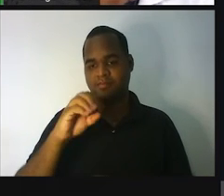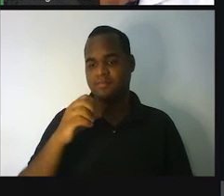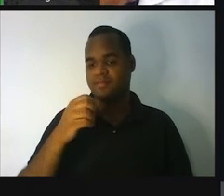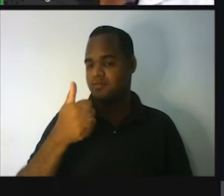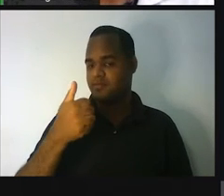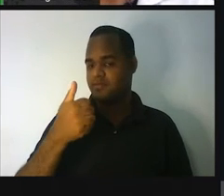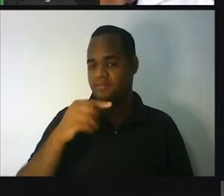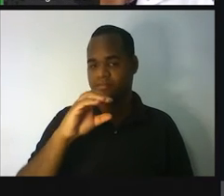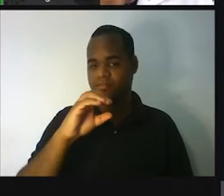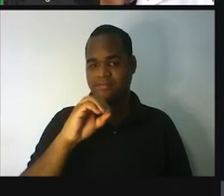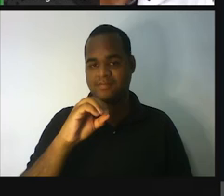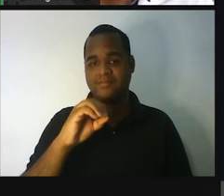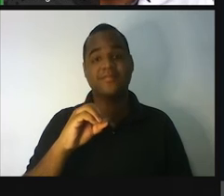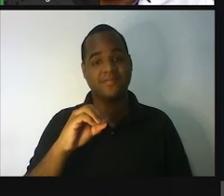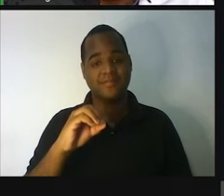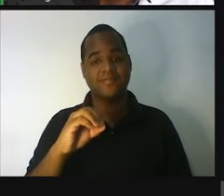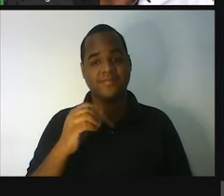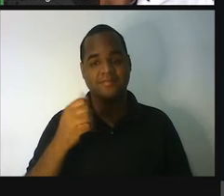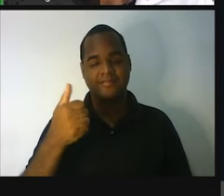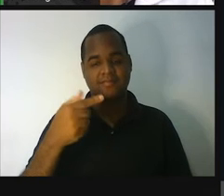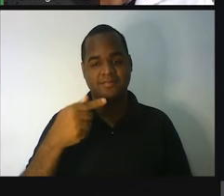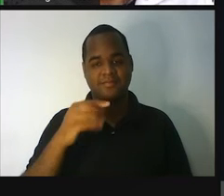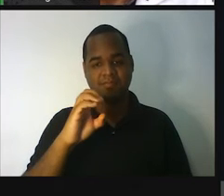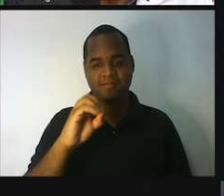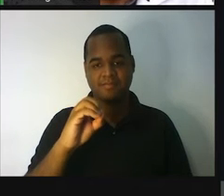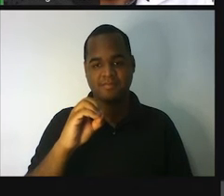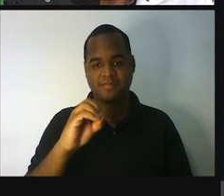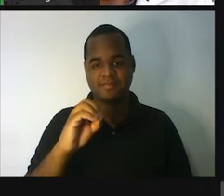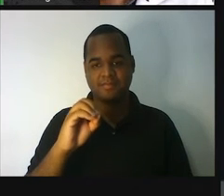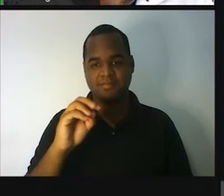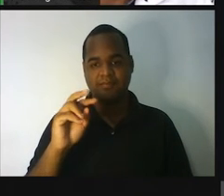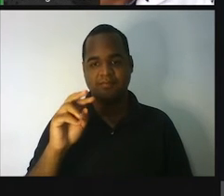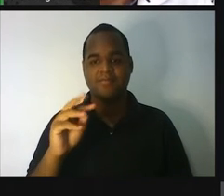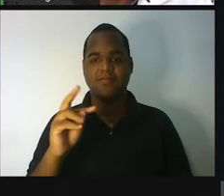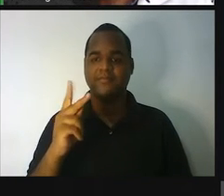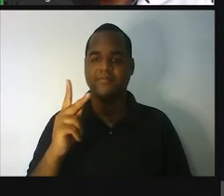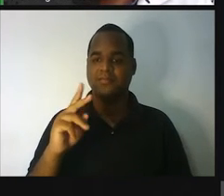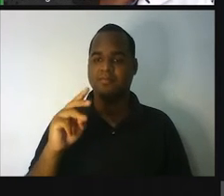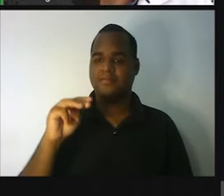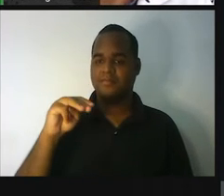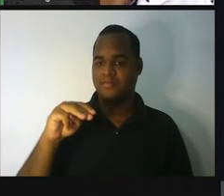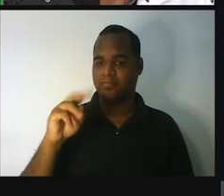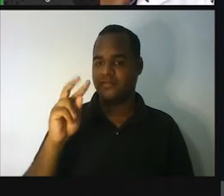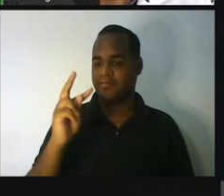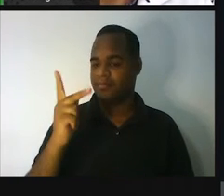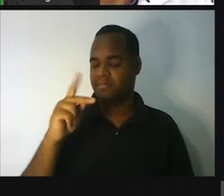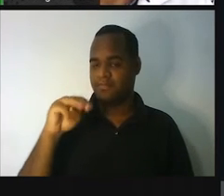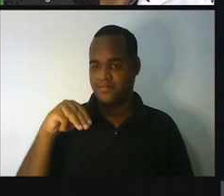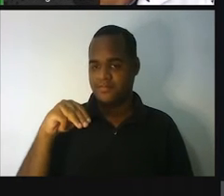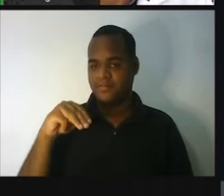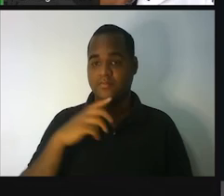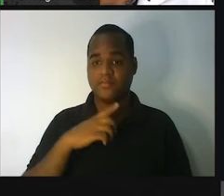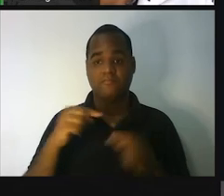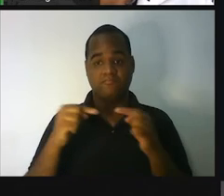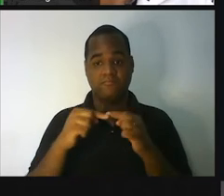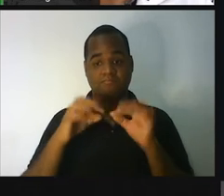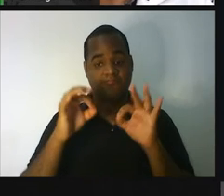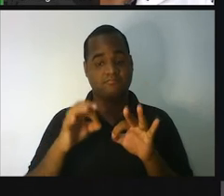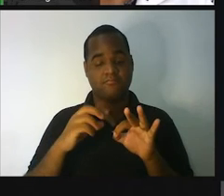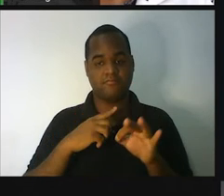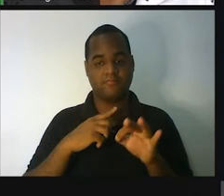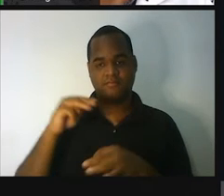70 isso são 170 e pó a gente ainda não chegou no nosso vestido também é